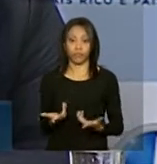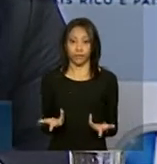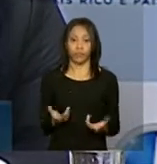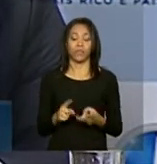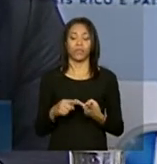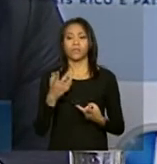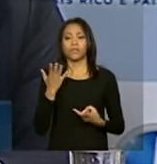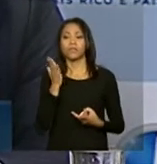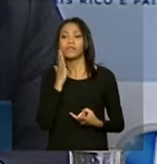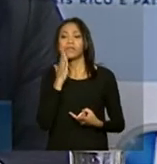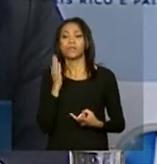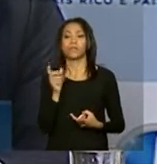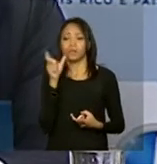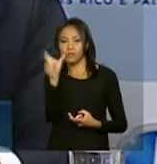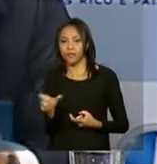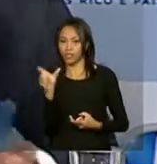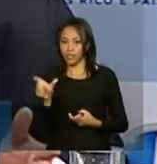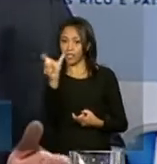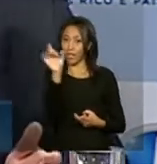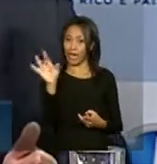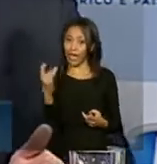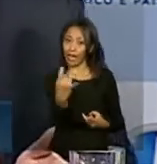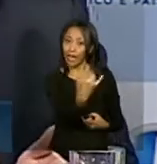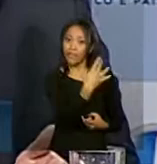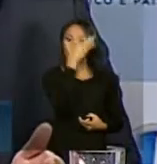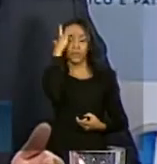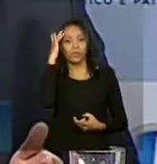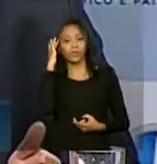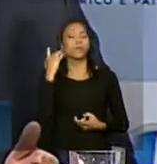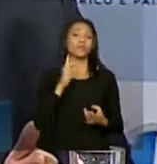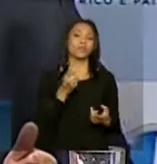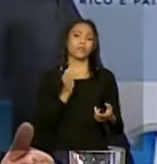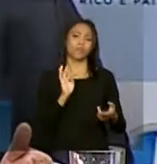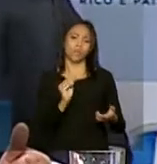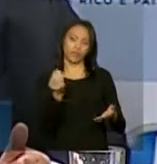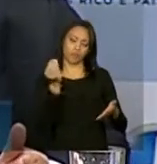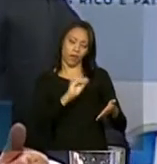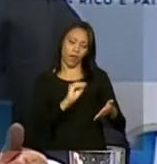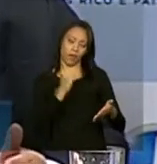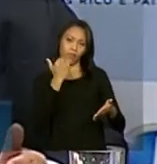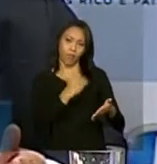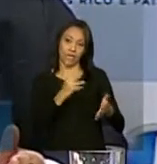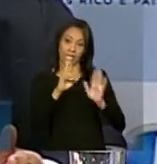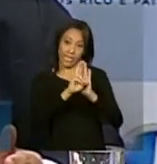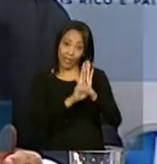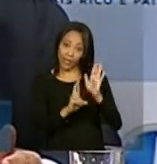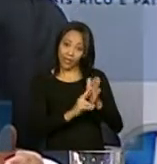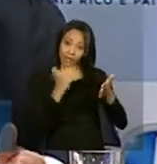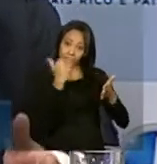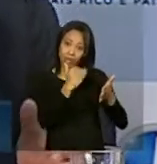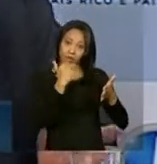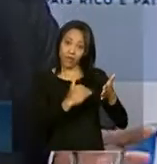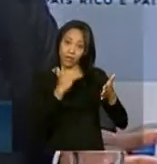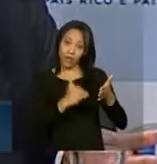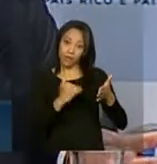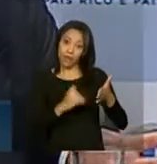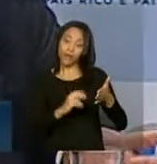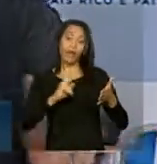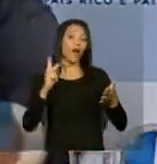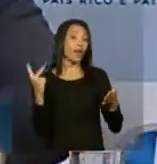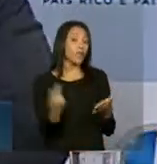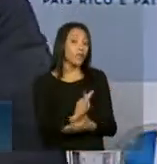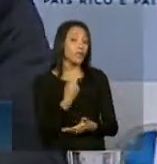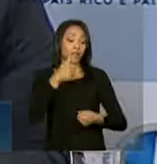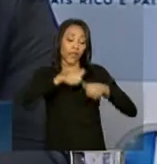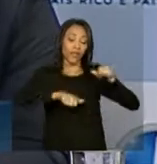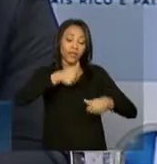das pessoas, e cada incorporação dessa, né, tem um impacto diferente nas operadoras. Então, a agência faz uma